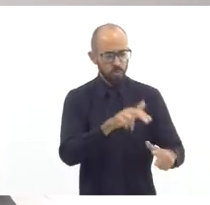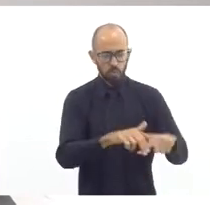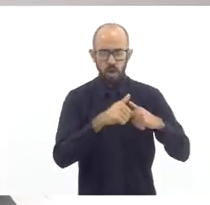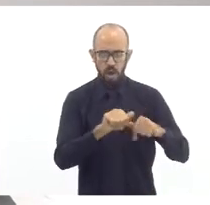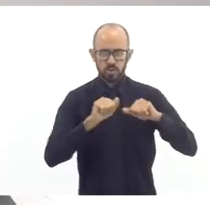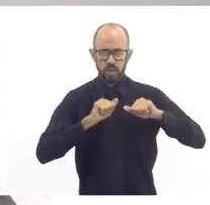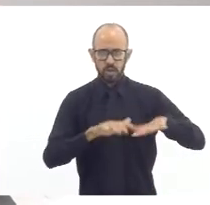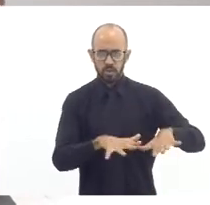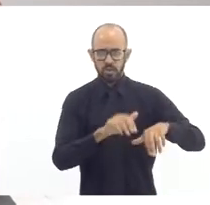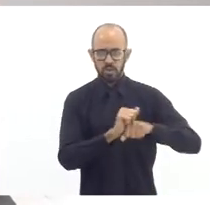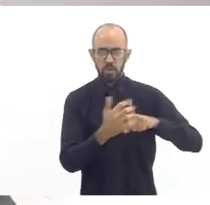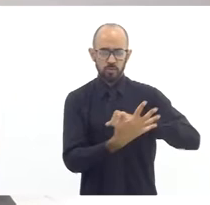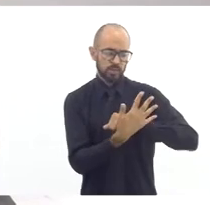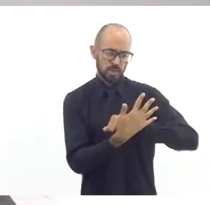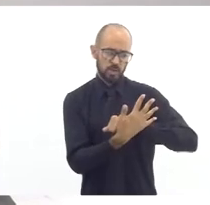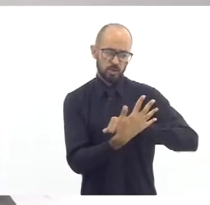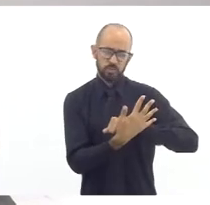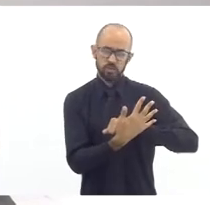causado pela Covid-19.